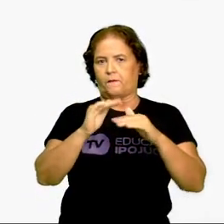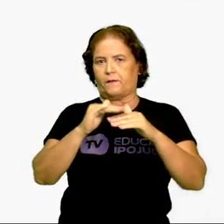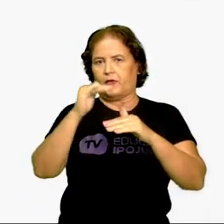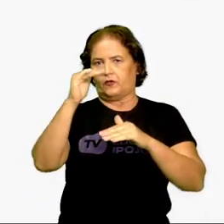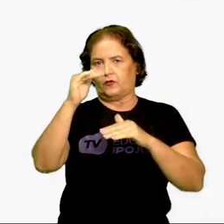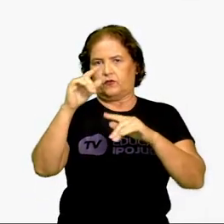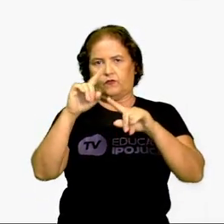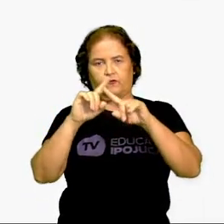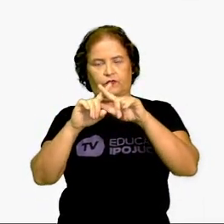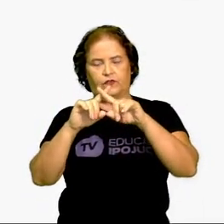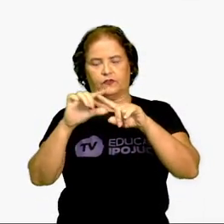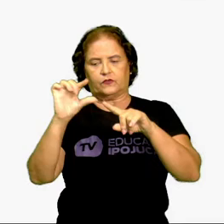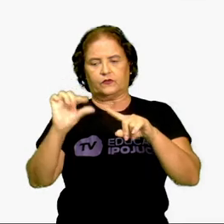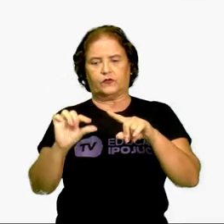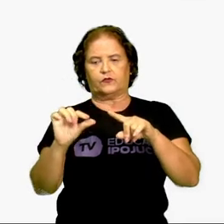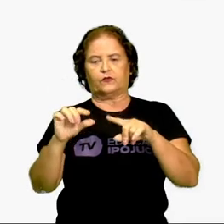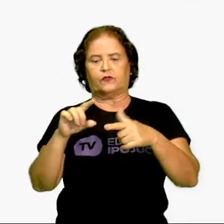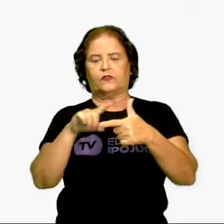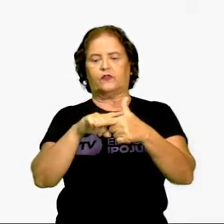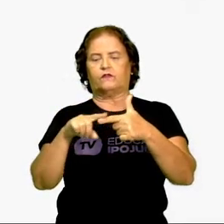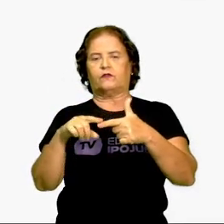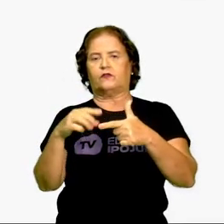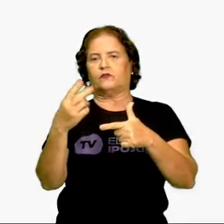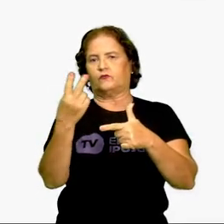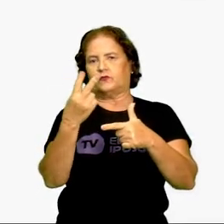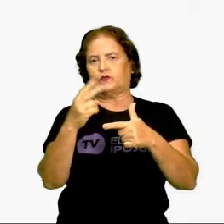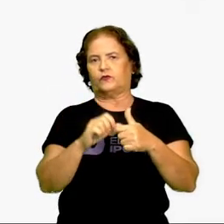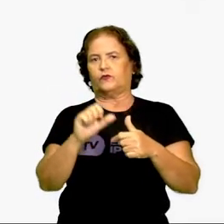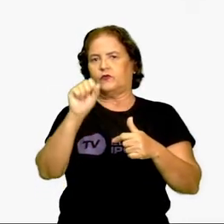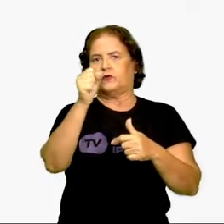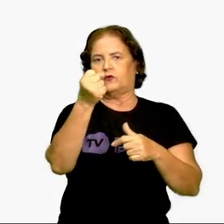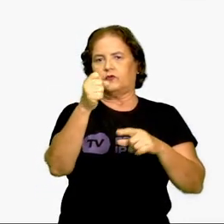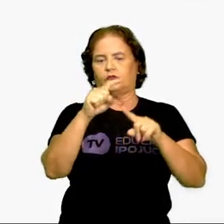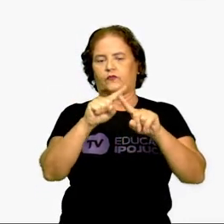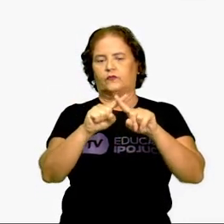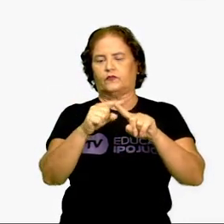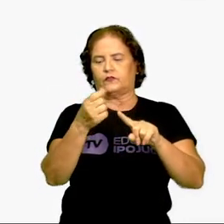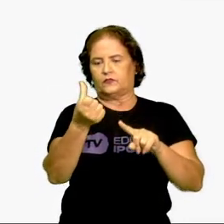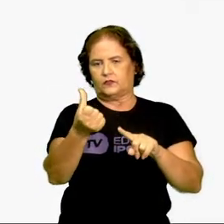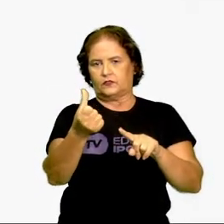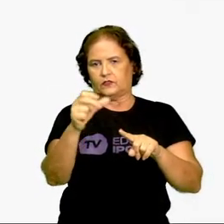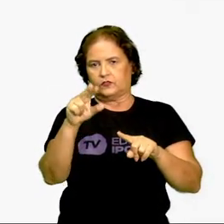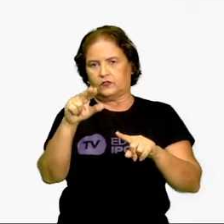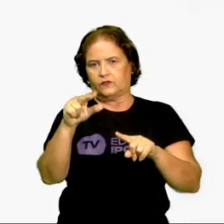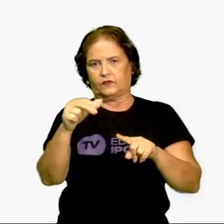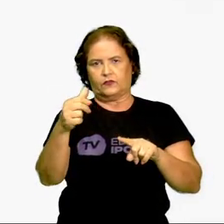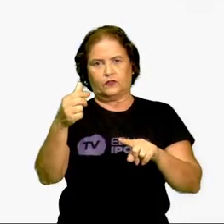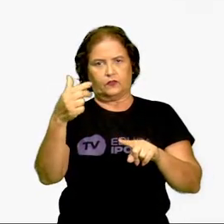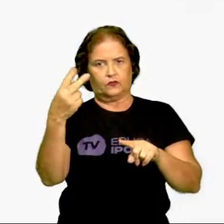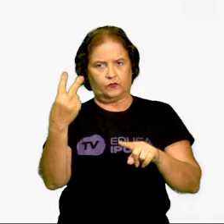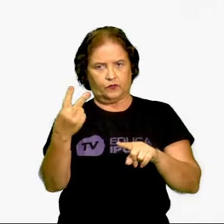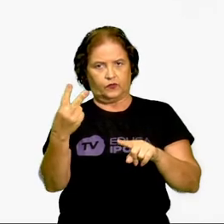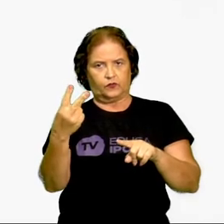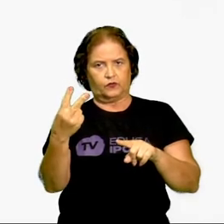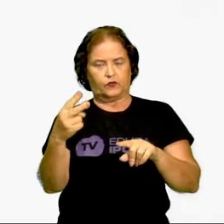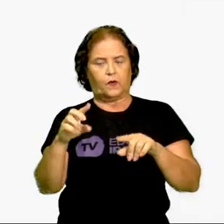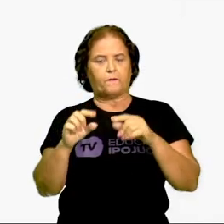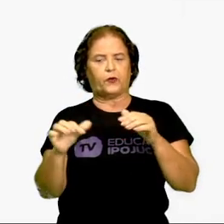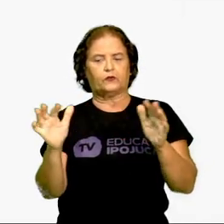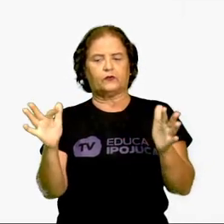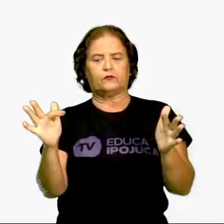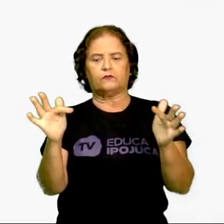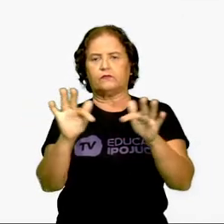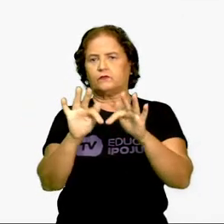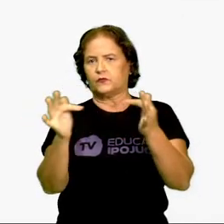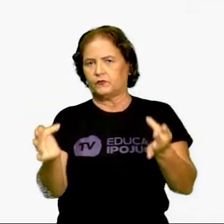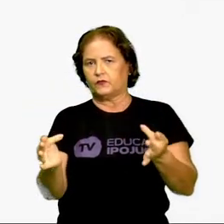menor dividido por 2. 8 vezes 6 dividido por 2. Se quiser, você pode simplificar ali, eu